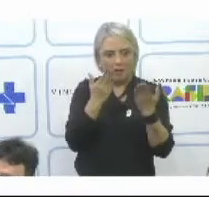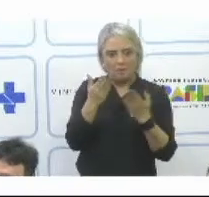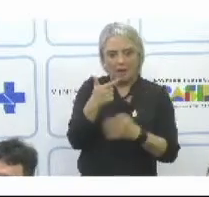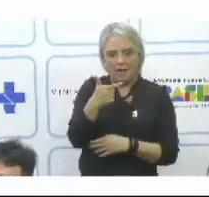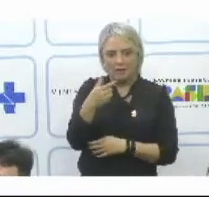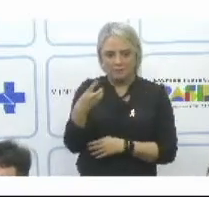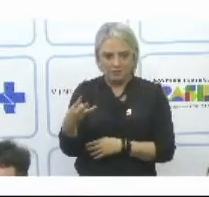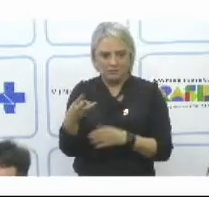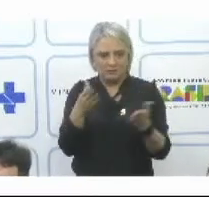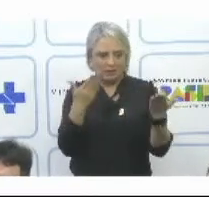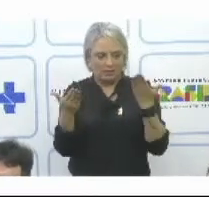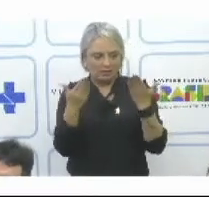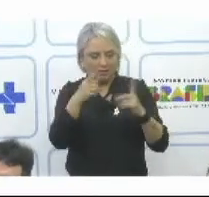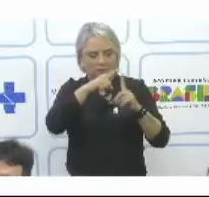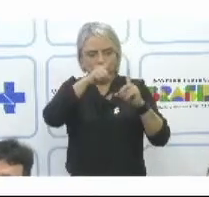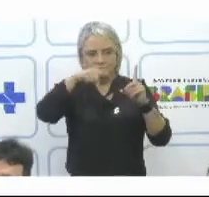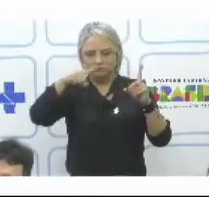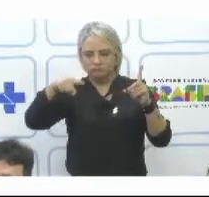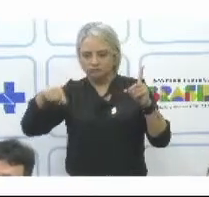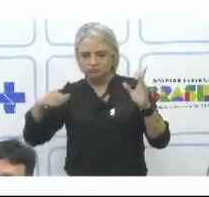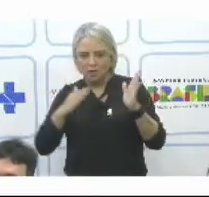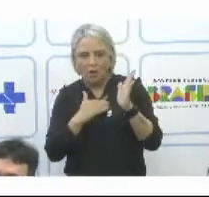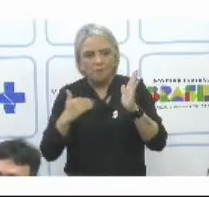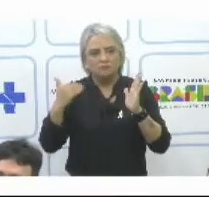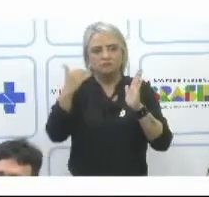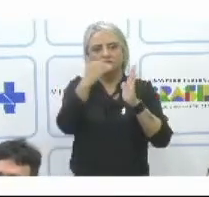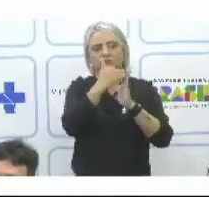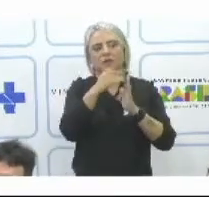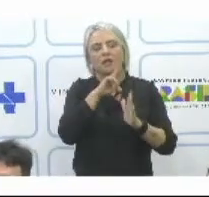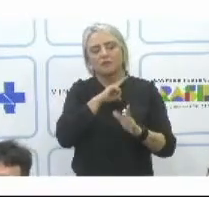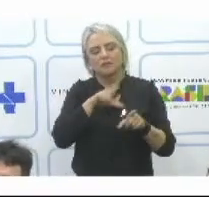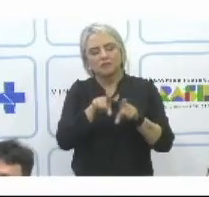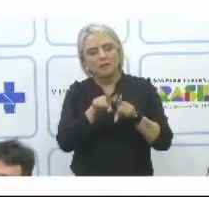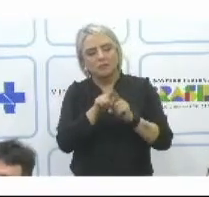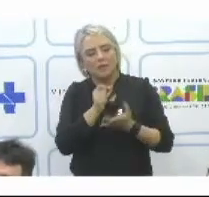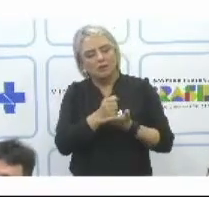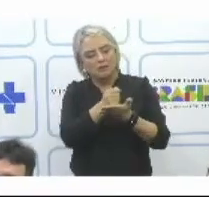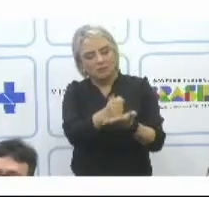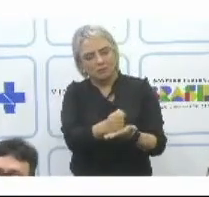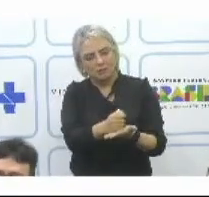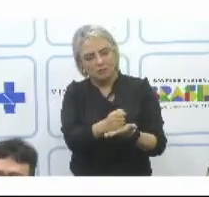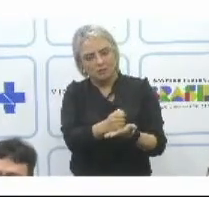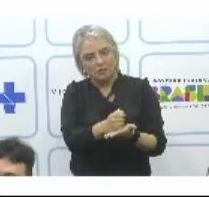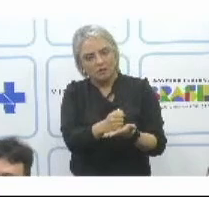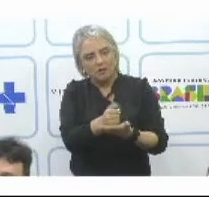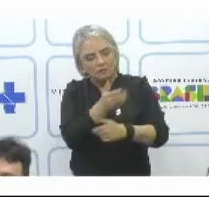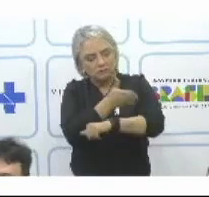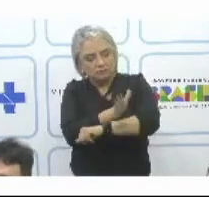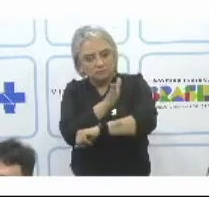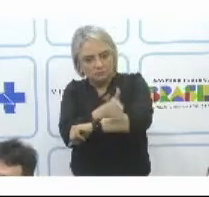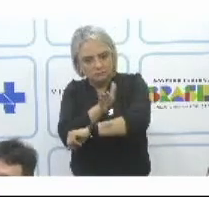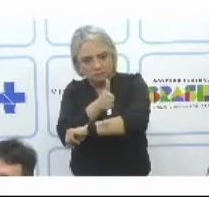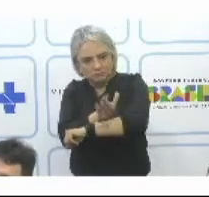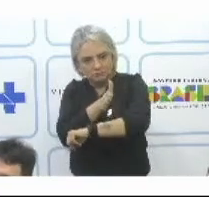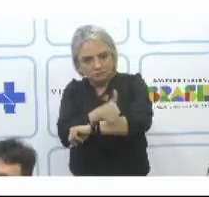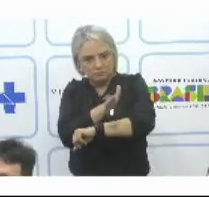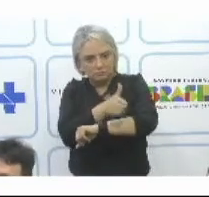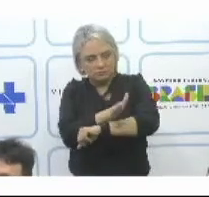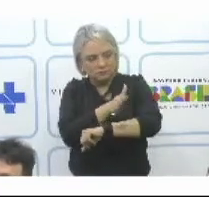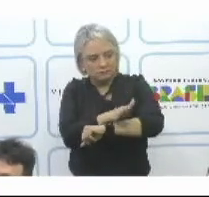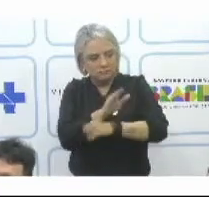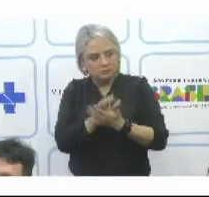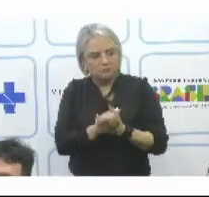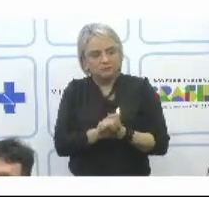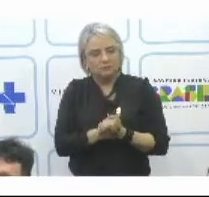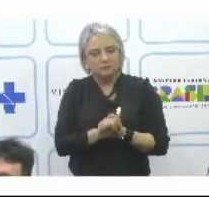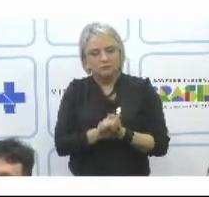gente vai ter um gráfico com ampliação importante, e também na oferta dos, né, procedimentos,